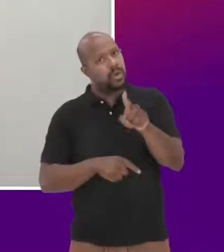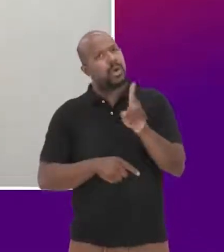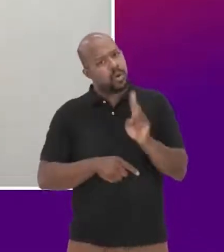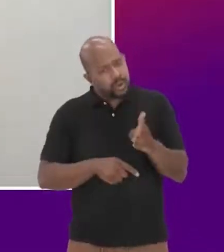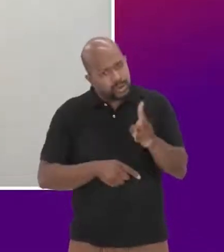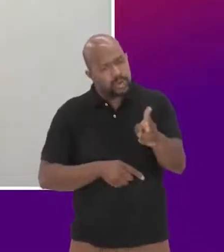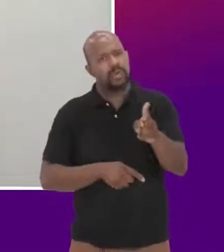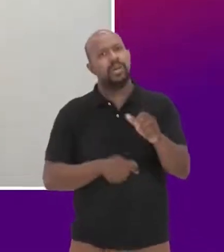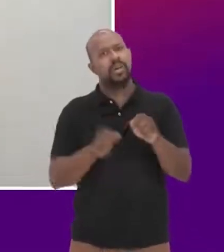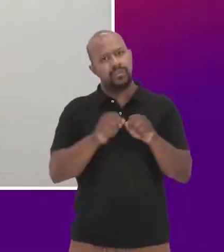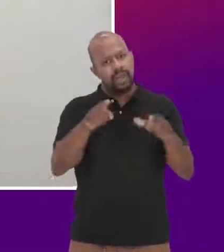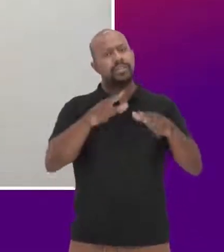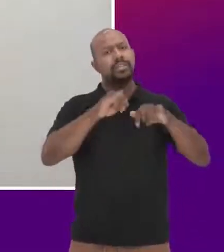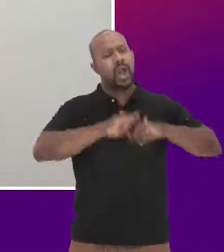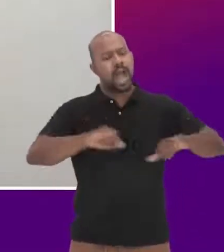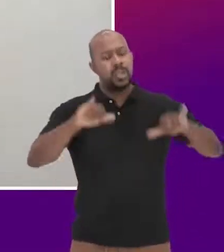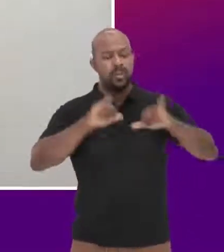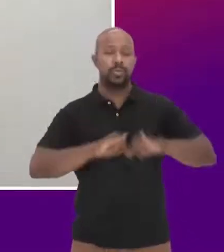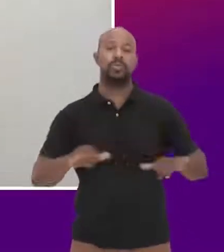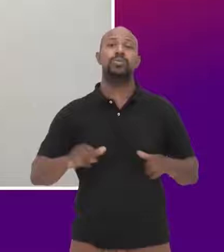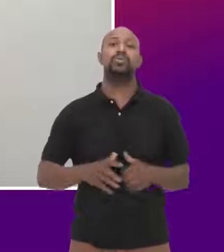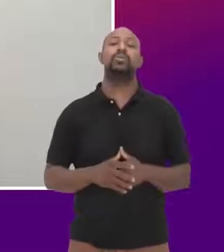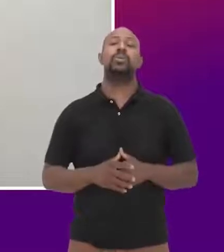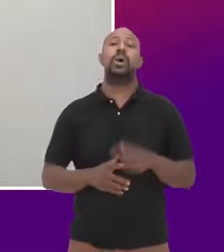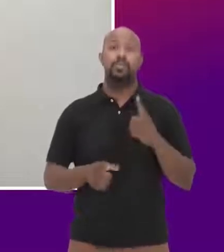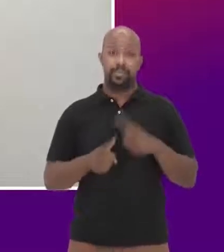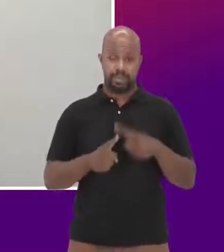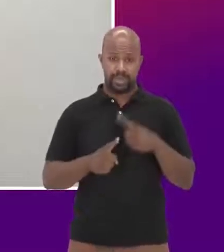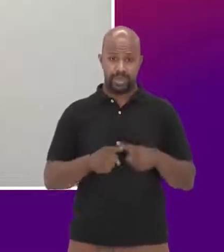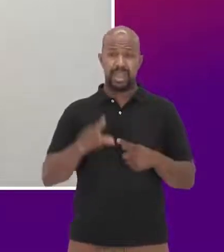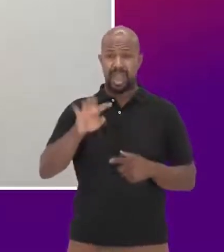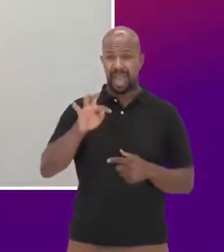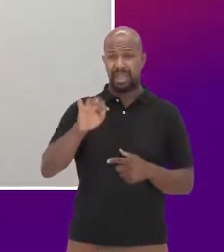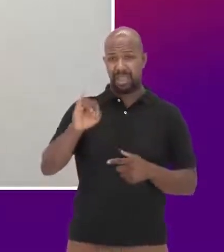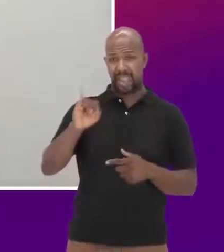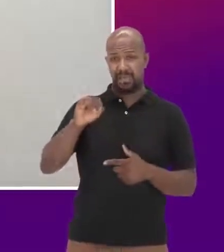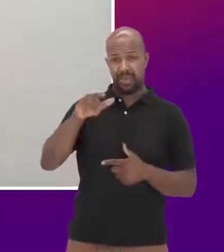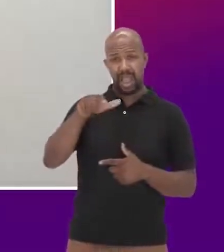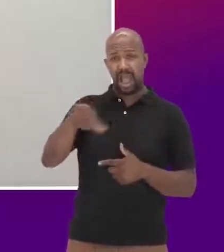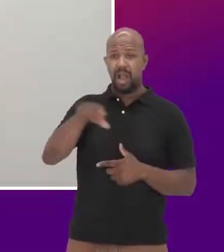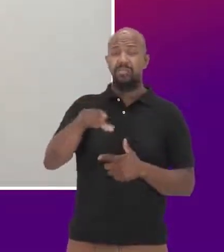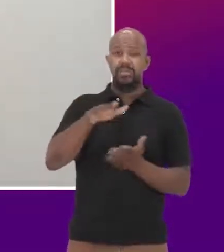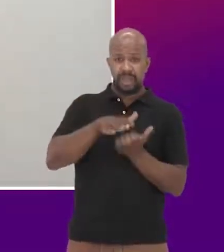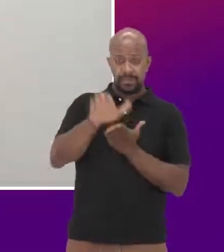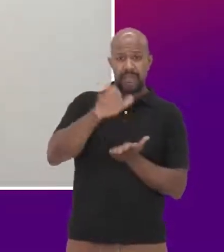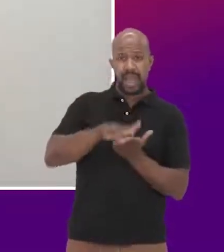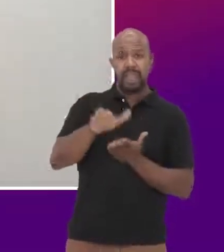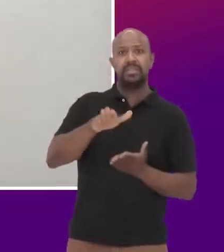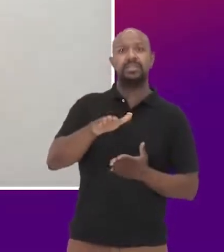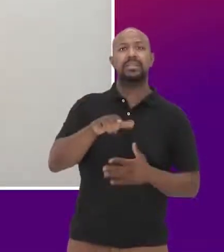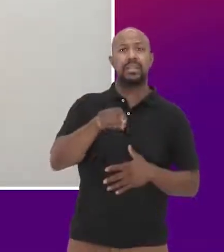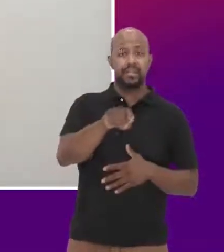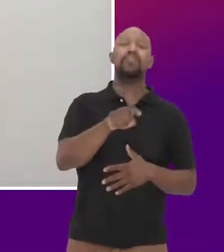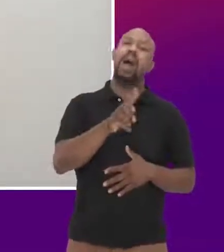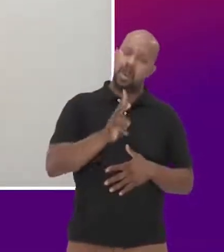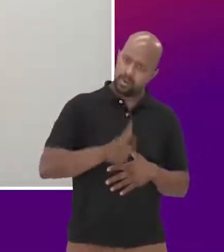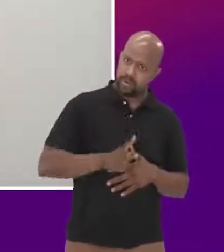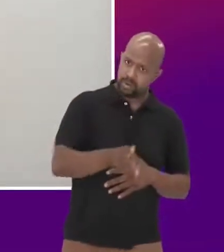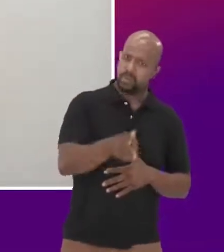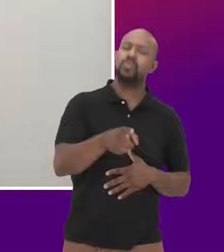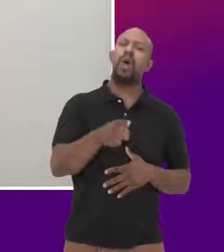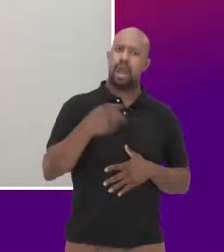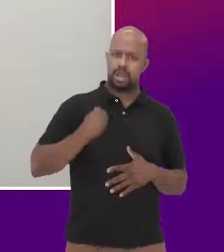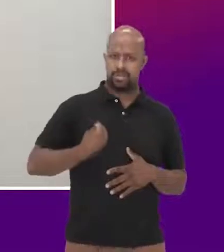continue fazendo o seu anúncio, porque a Time Out impressa não só vai